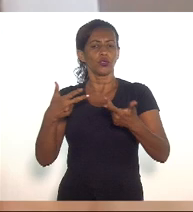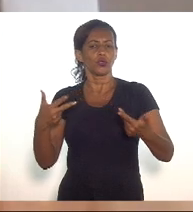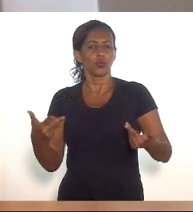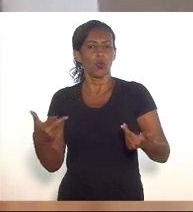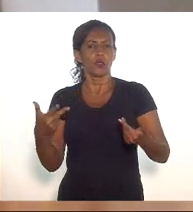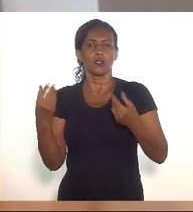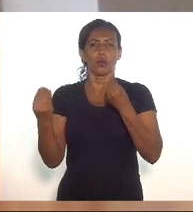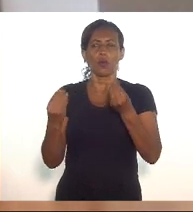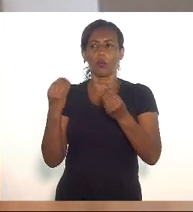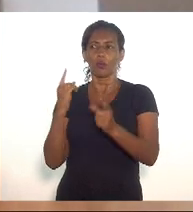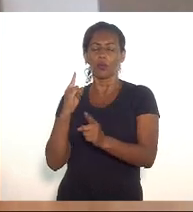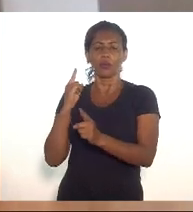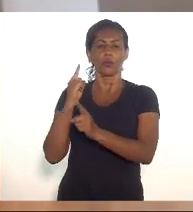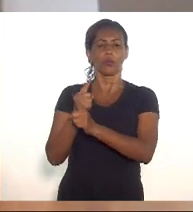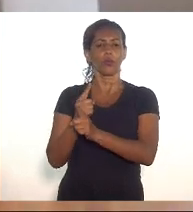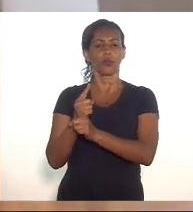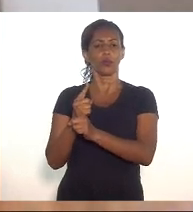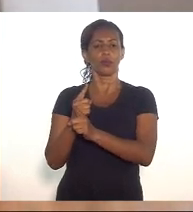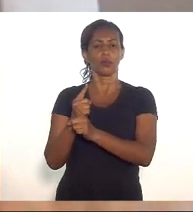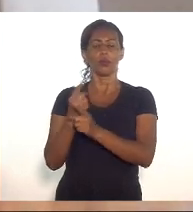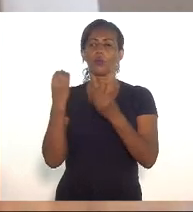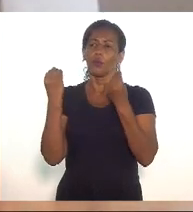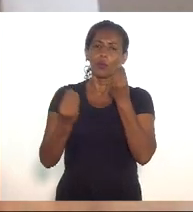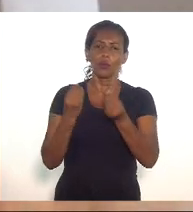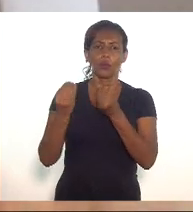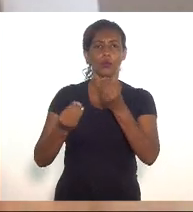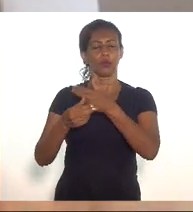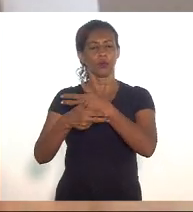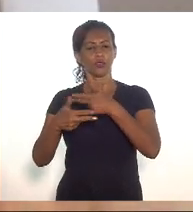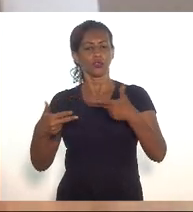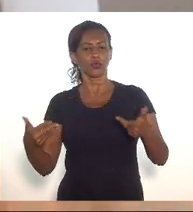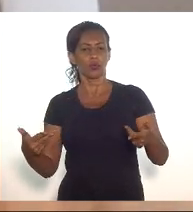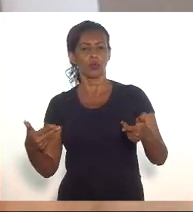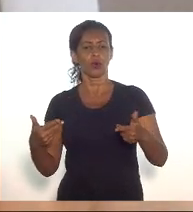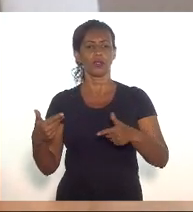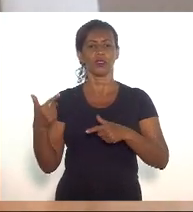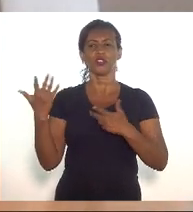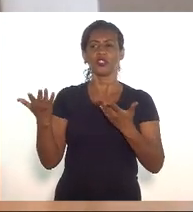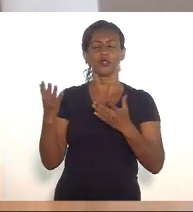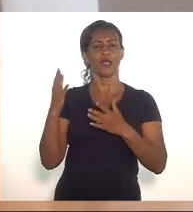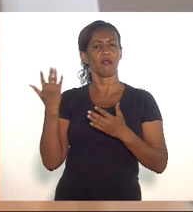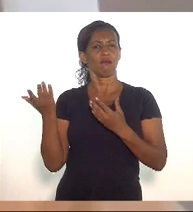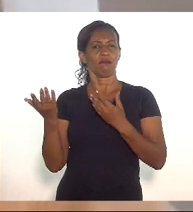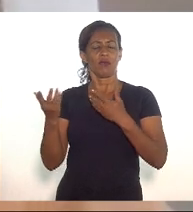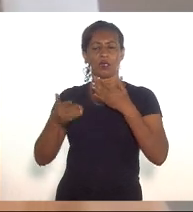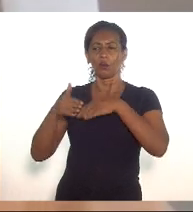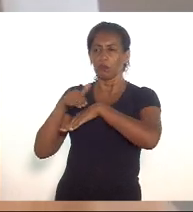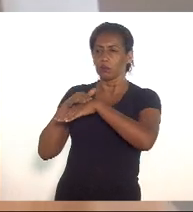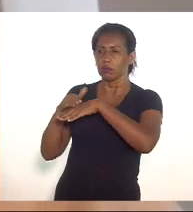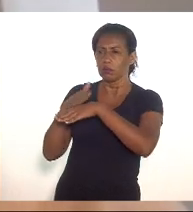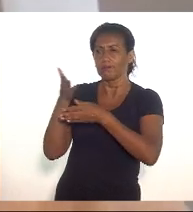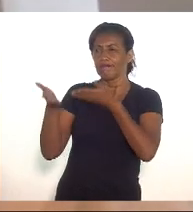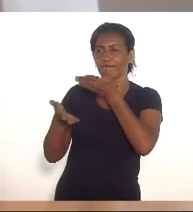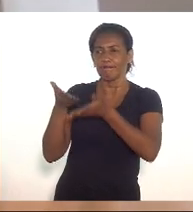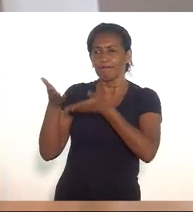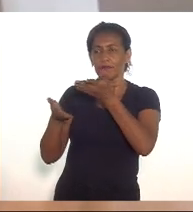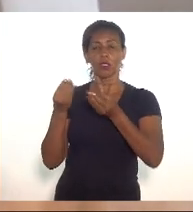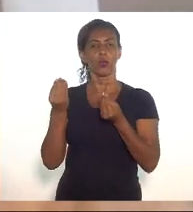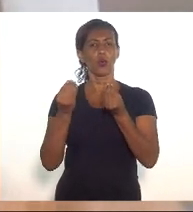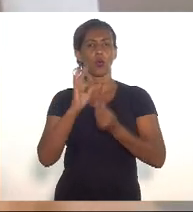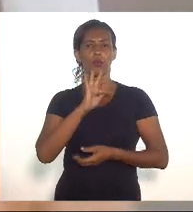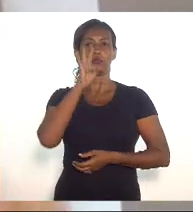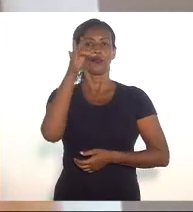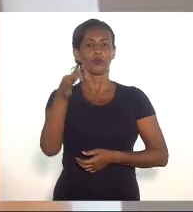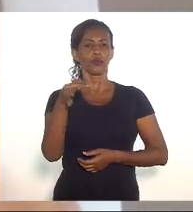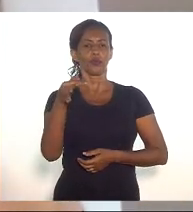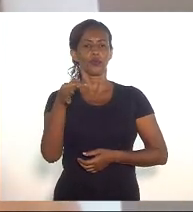gente encontrou, de como as coisas a gente pretende tratar isso, e como a gente vê o futuro disso?